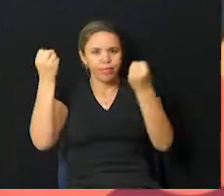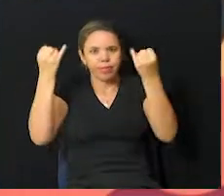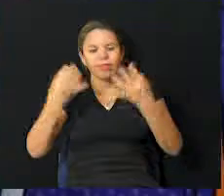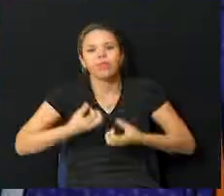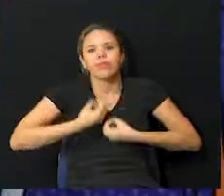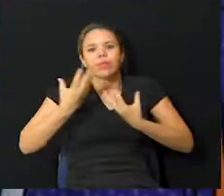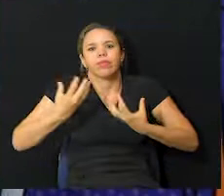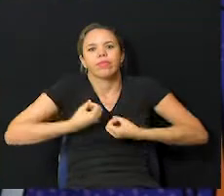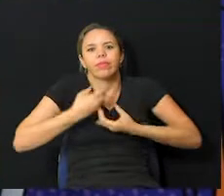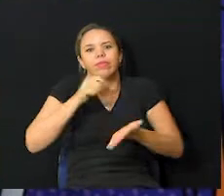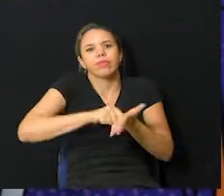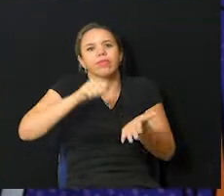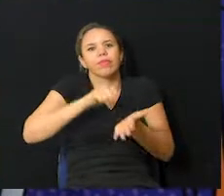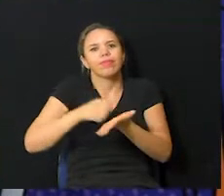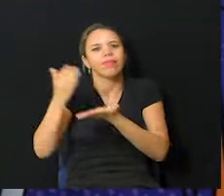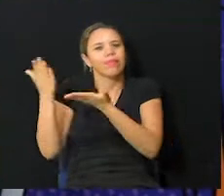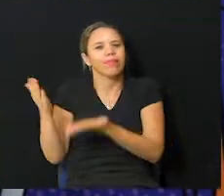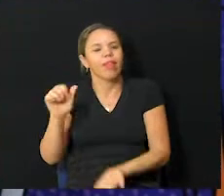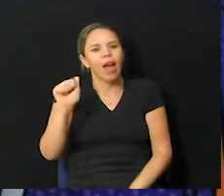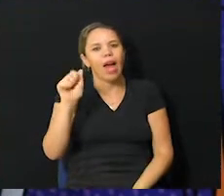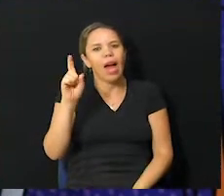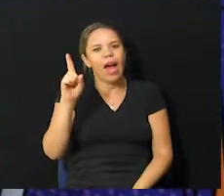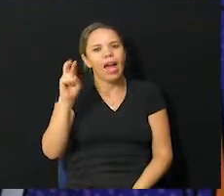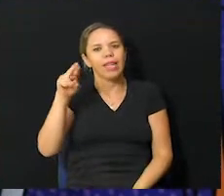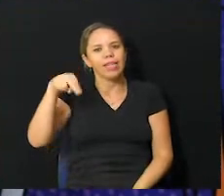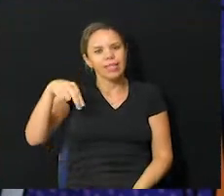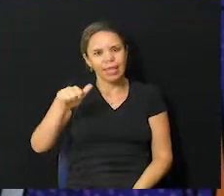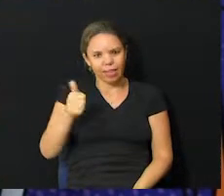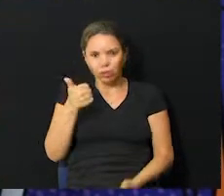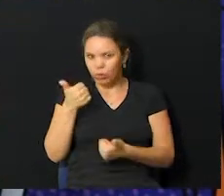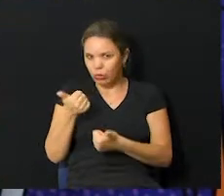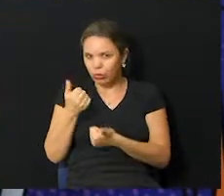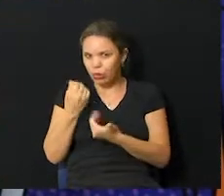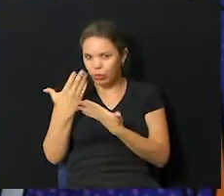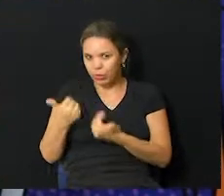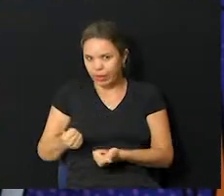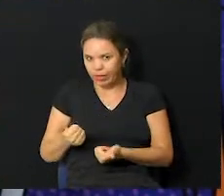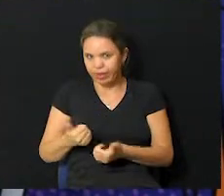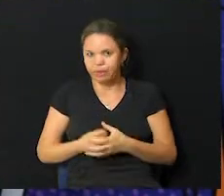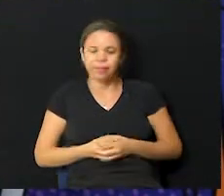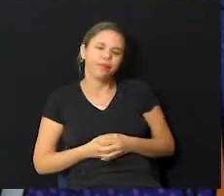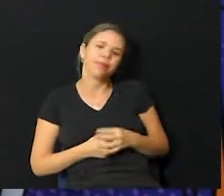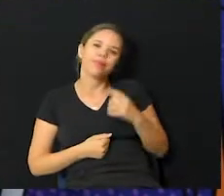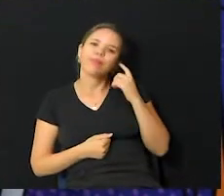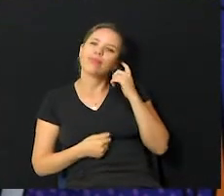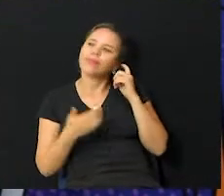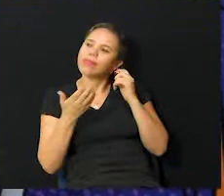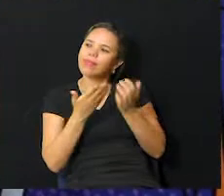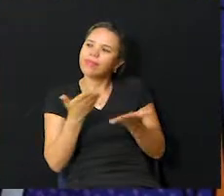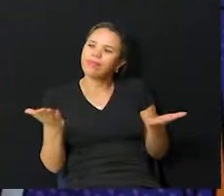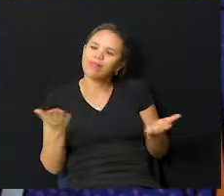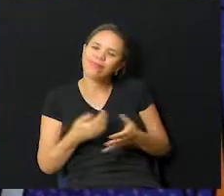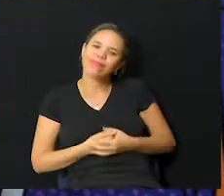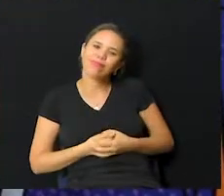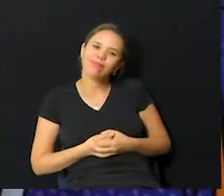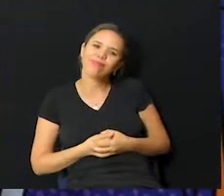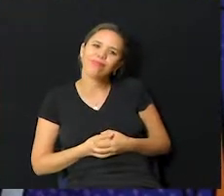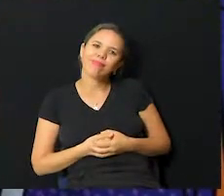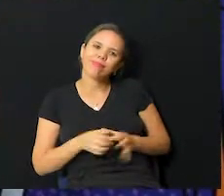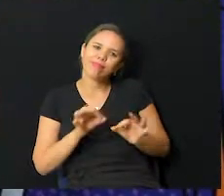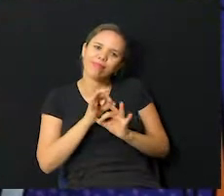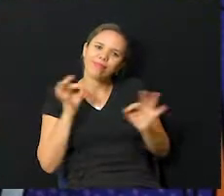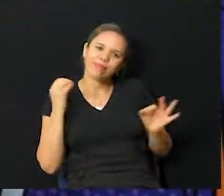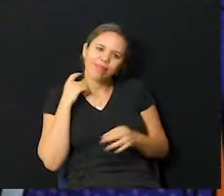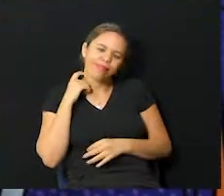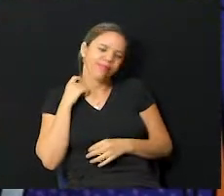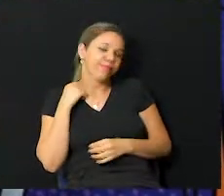sobre poesia. Olha só, é a Adriana. Tudo bem, Adriana? Tudo bem, e você? Tudo